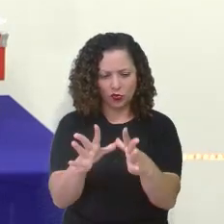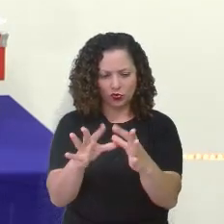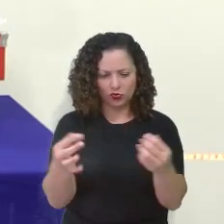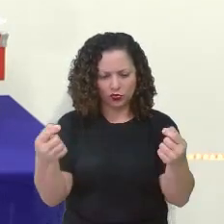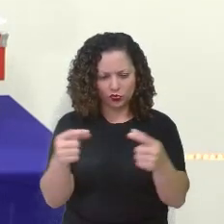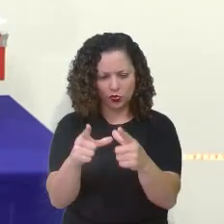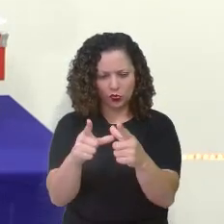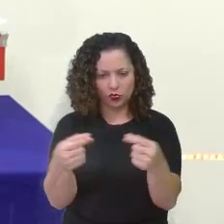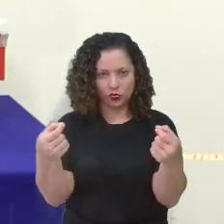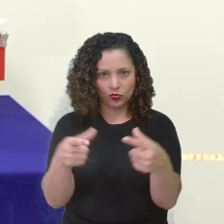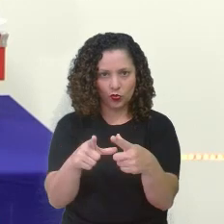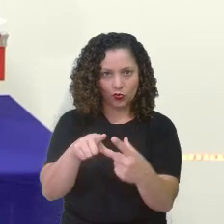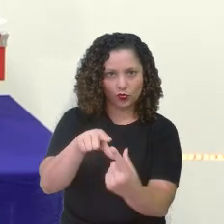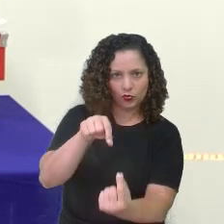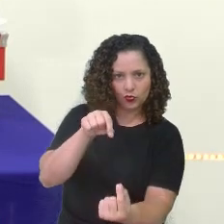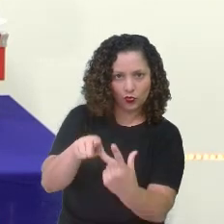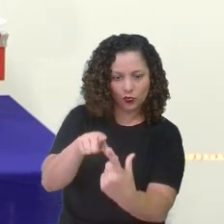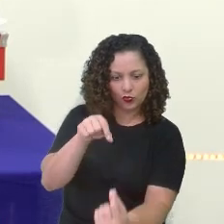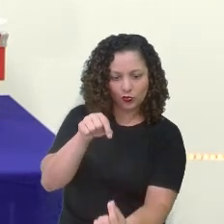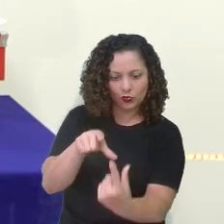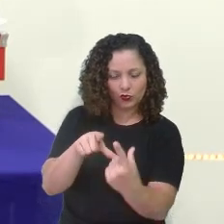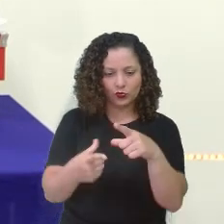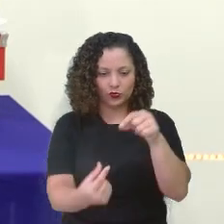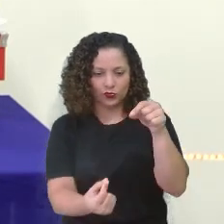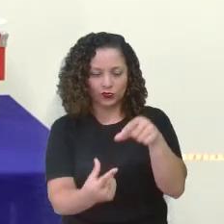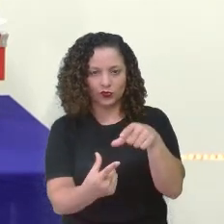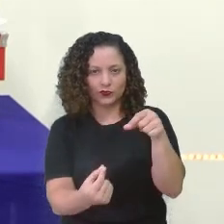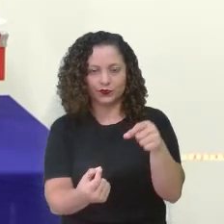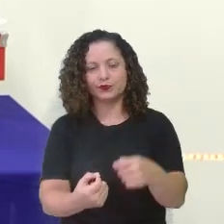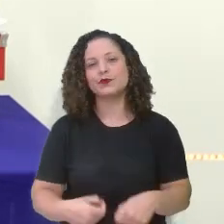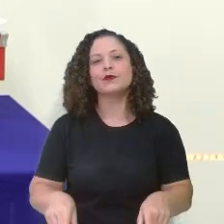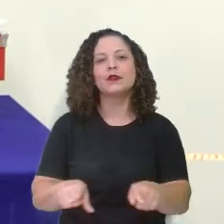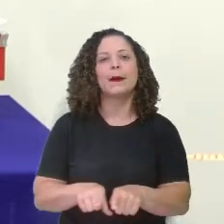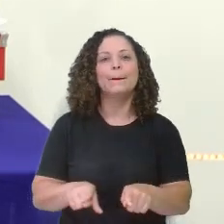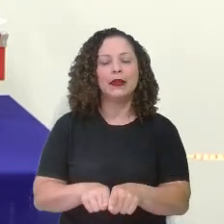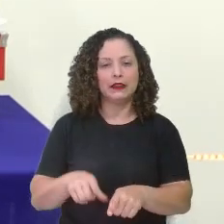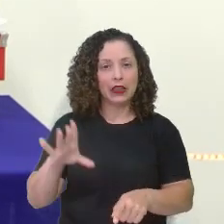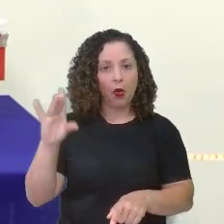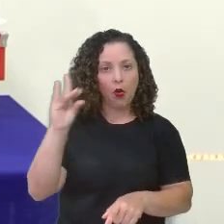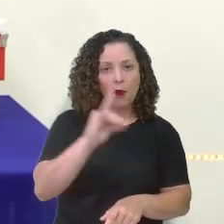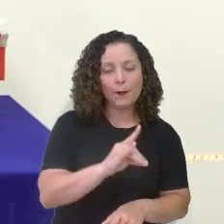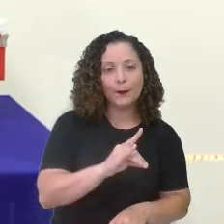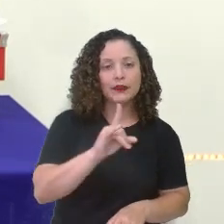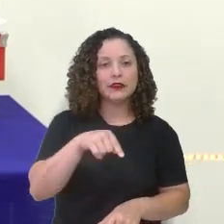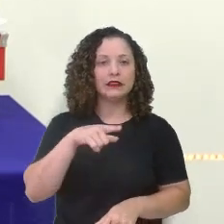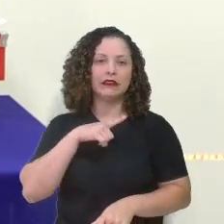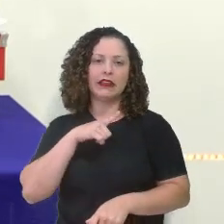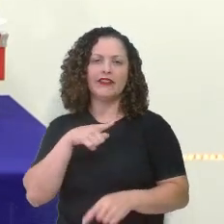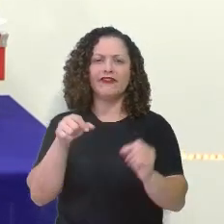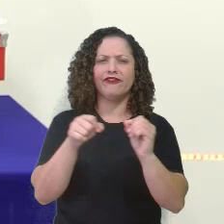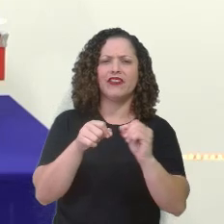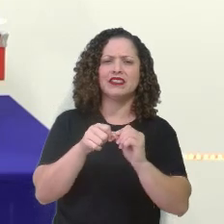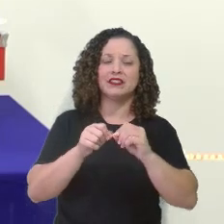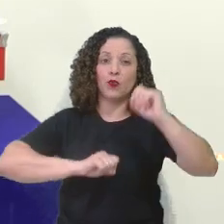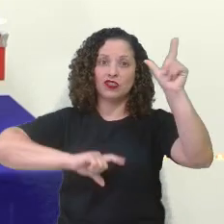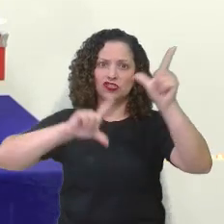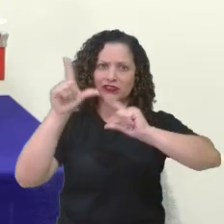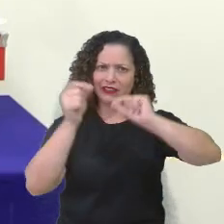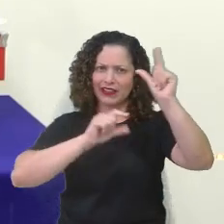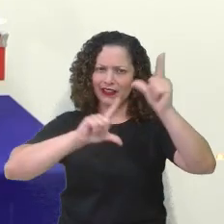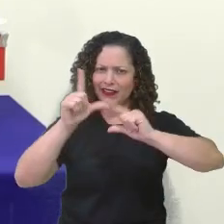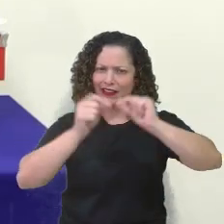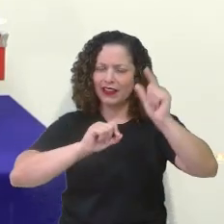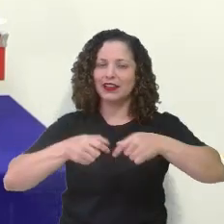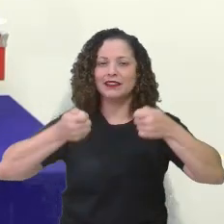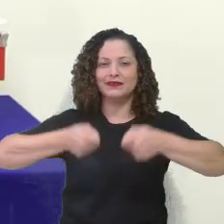que tem passo a passo também para fazer o origami? Se você quer fazer uma estrela, você precisa saber o passo a passo,